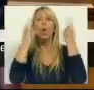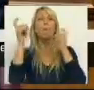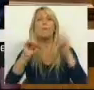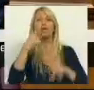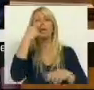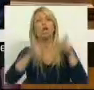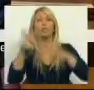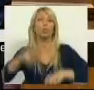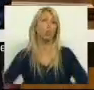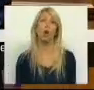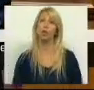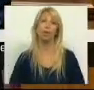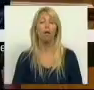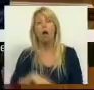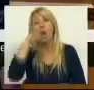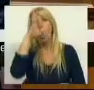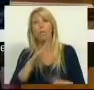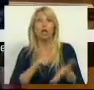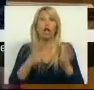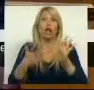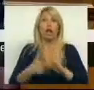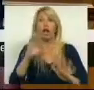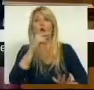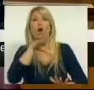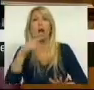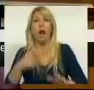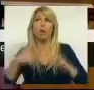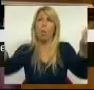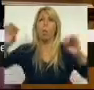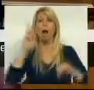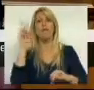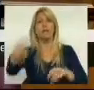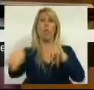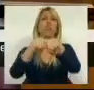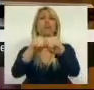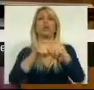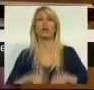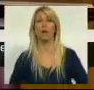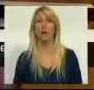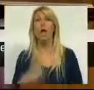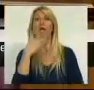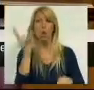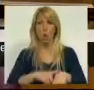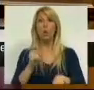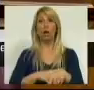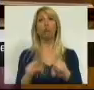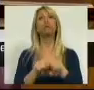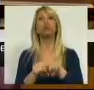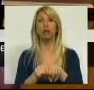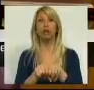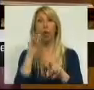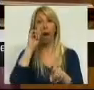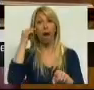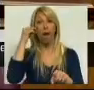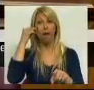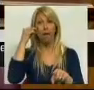pessoas, que é um ministro tecnocrata e despojado de visão política. Diz que o tempo político de Vítor Gaspar